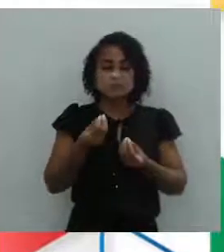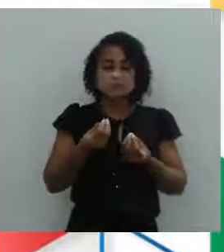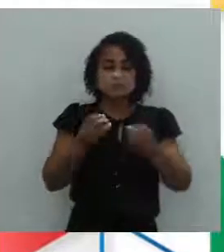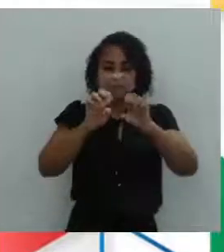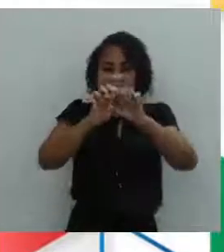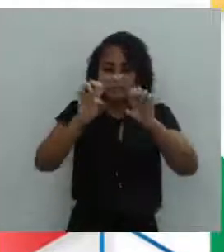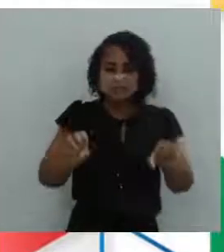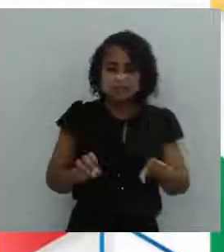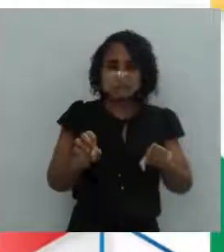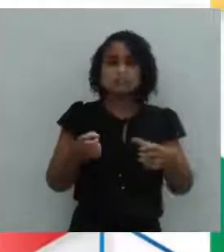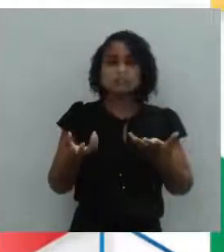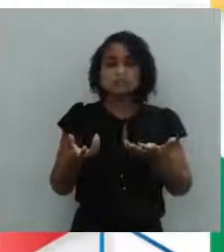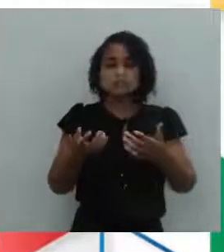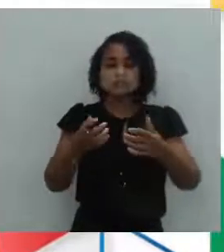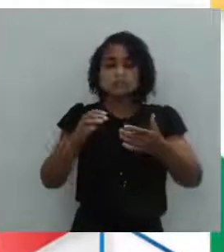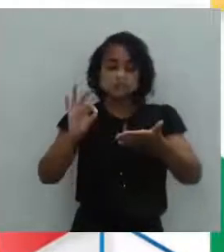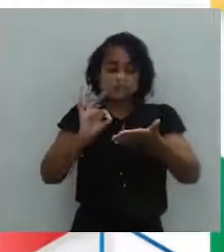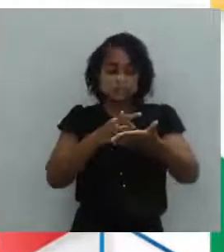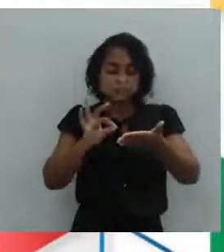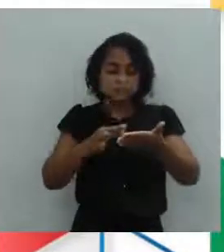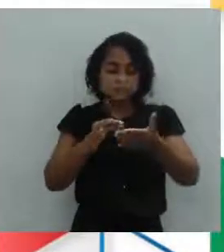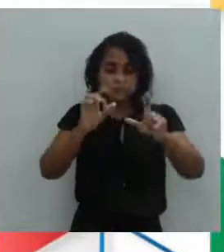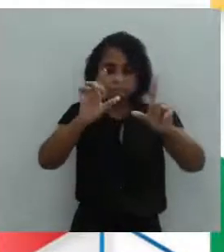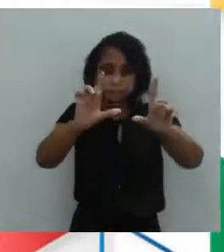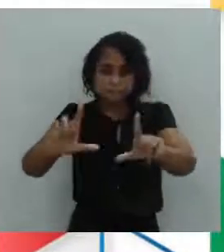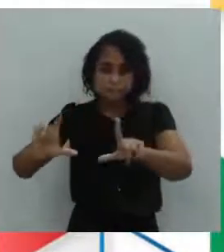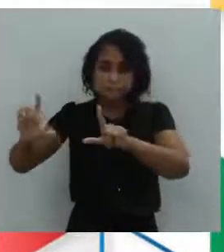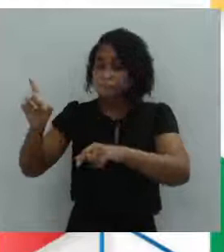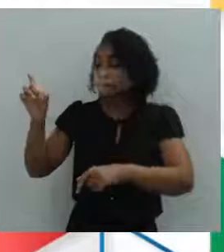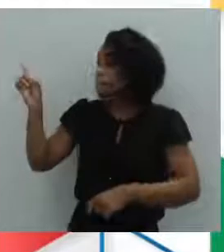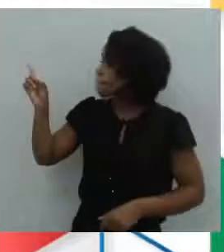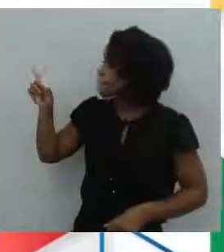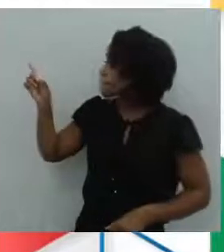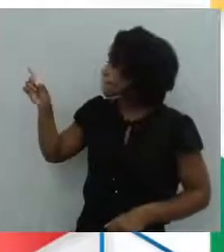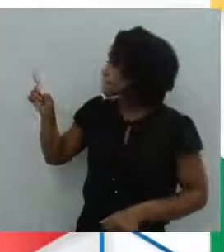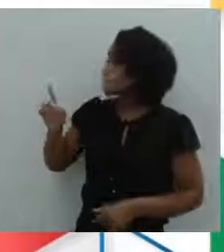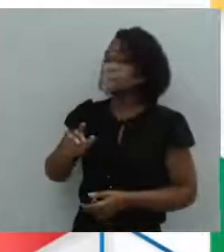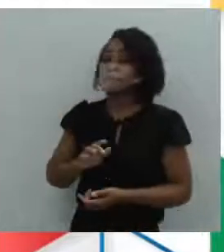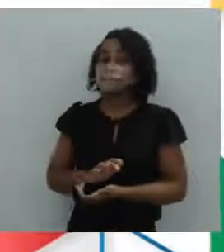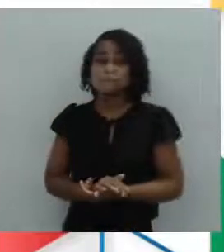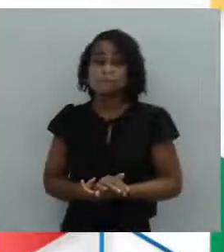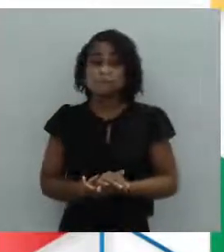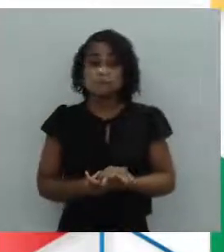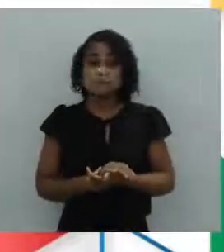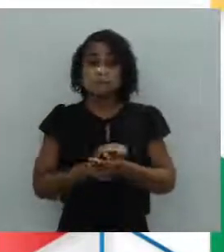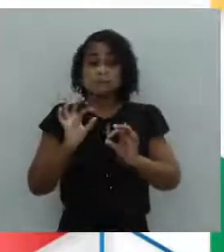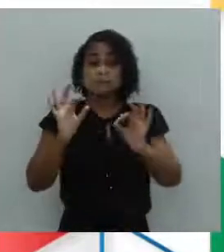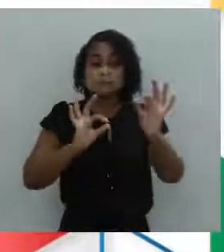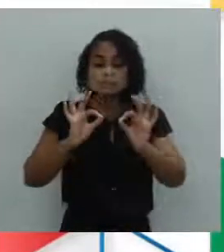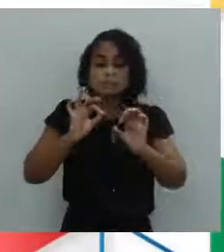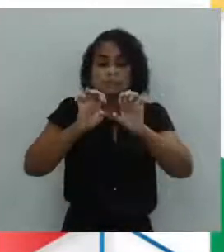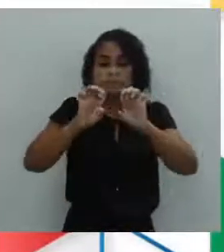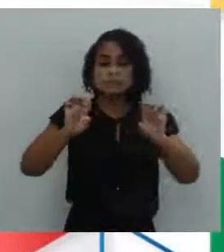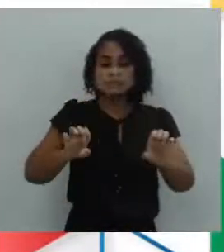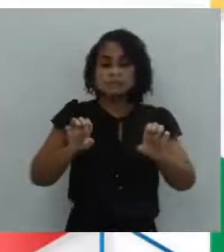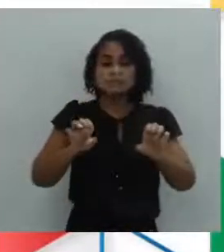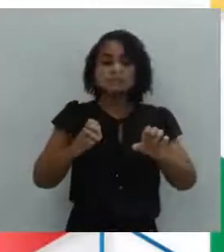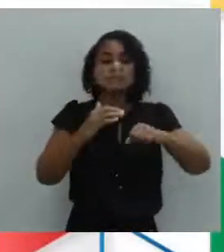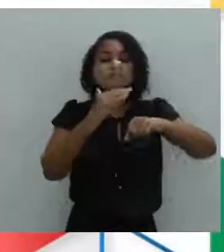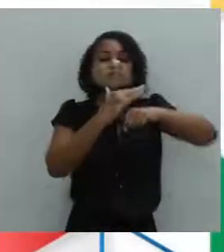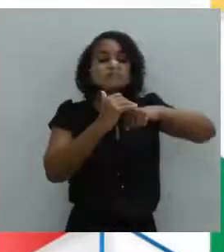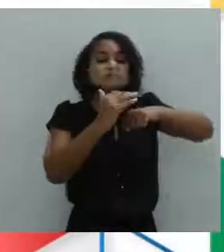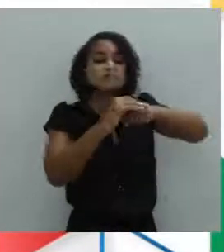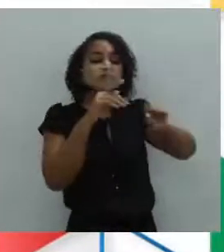dar uma olhadinha na estrutura. Volta para o slide. A estrutura da reivindicação, ela começa pelo